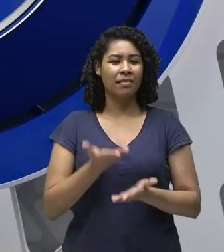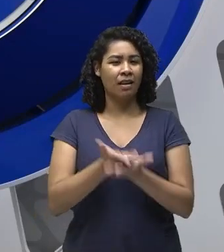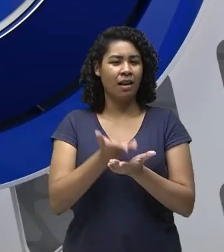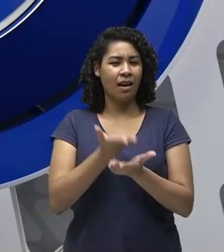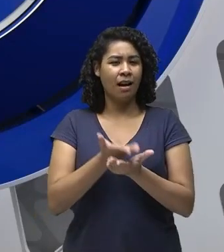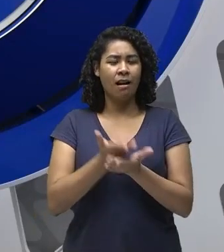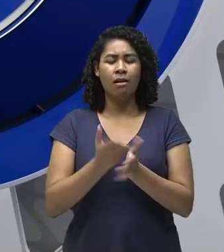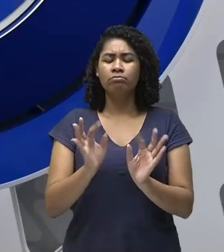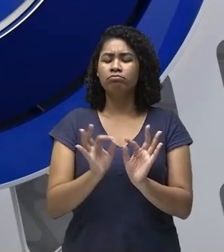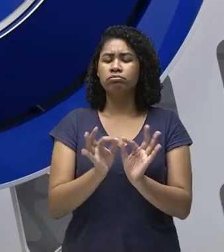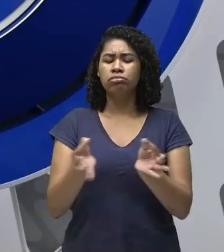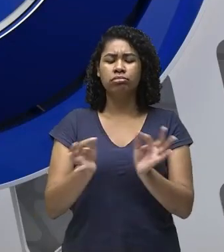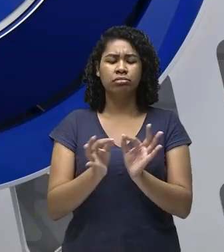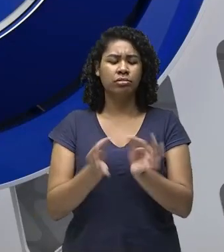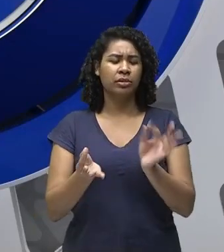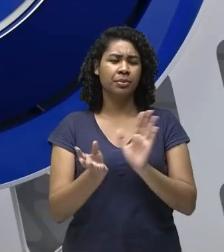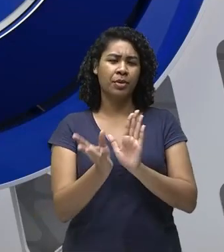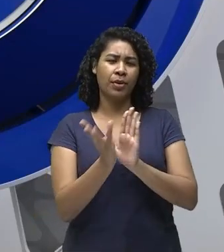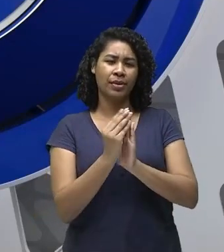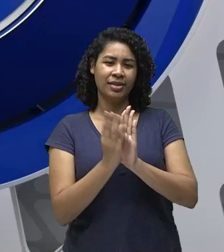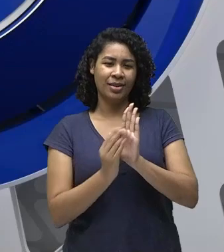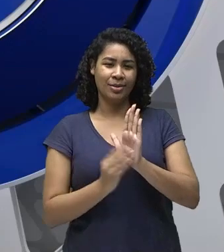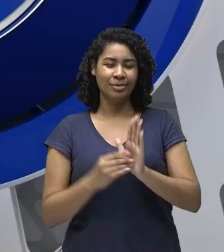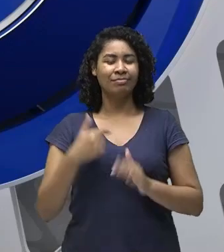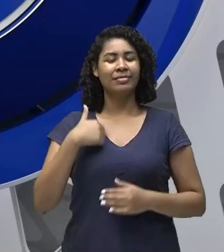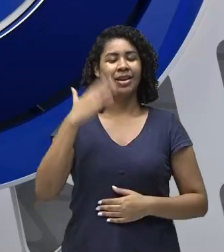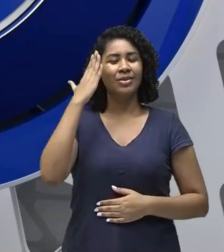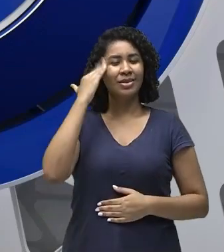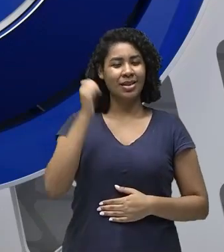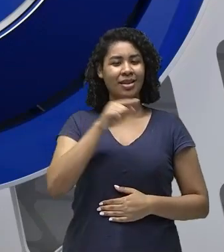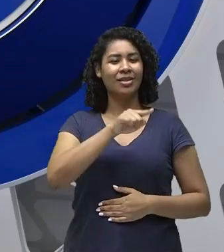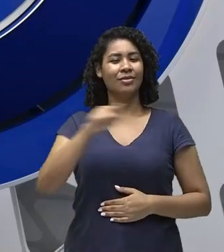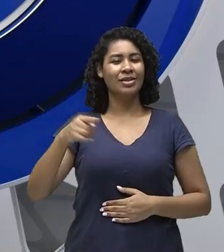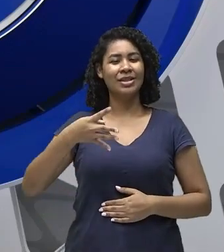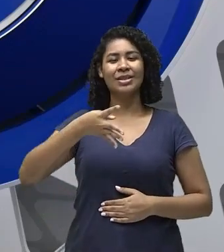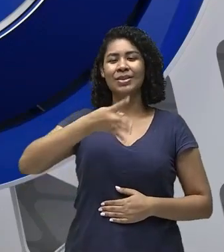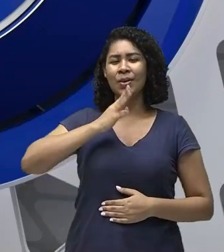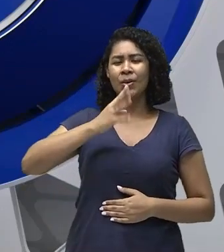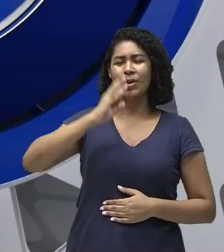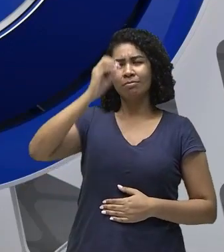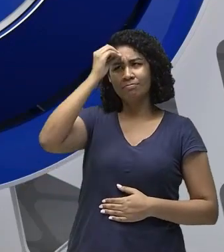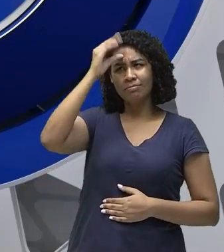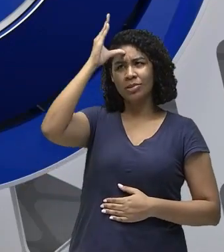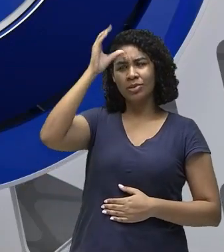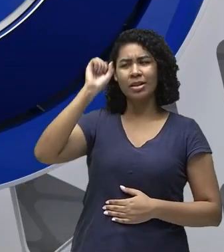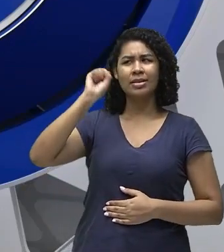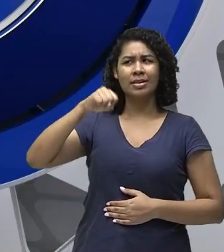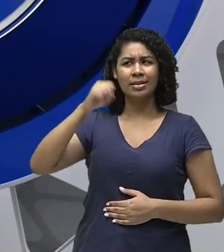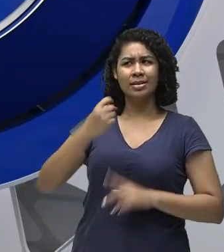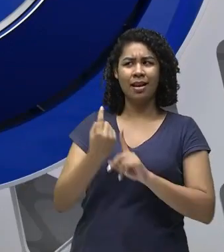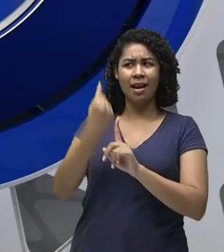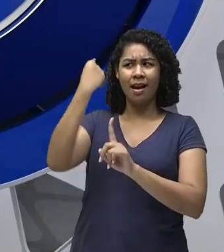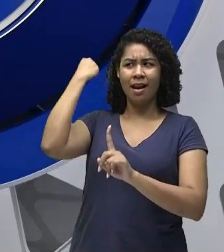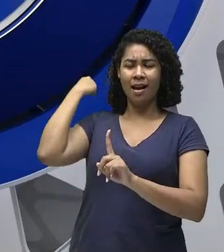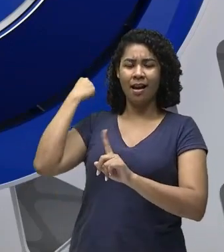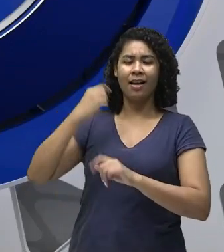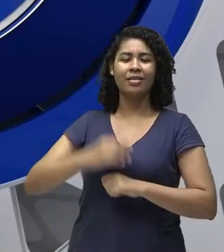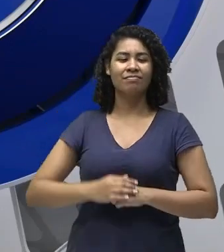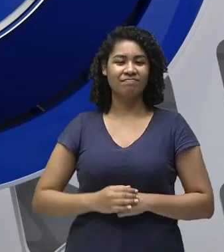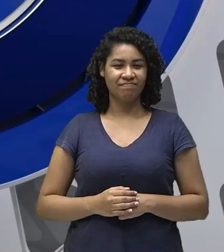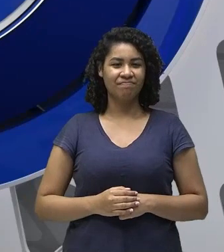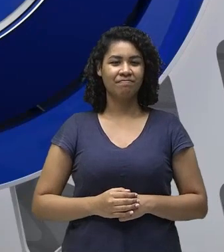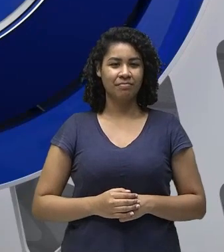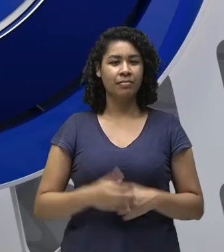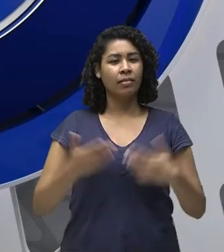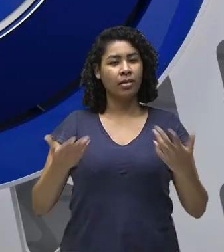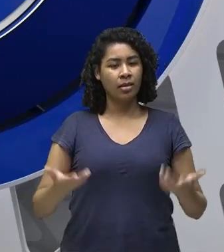bem simples, né? Eu tenho certeza que vocês já tinham ouvido falar, já conheciam os pronouns. Nós abordamos cada